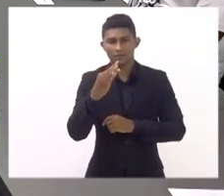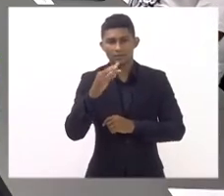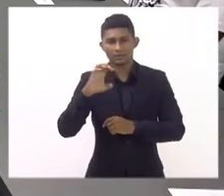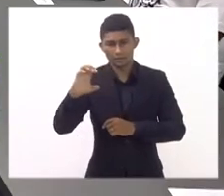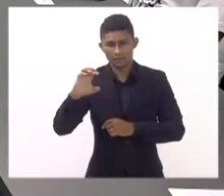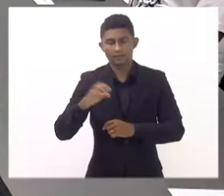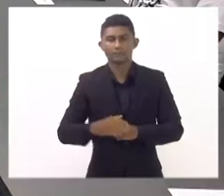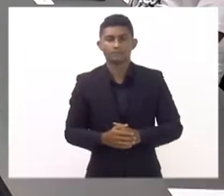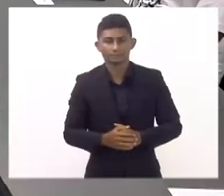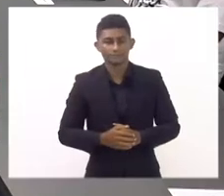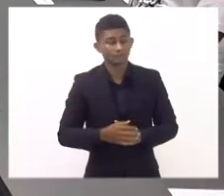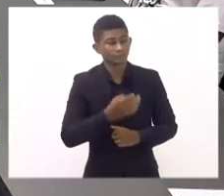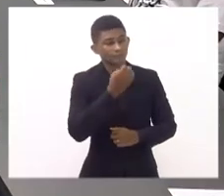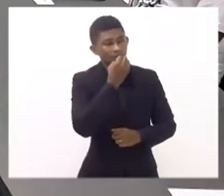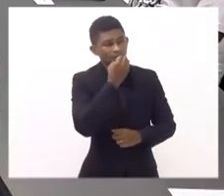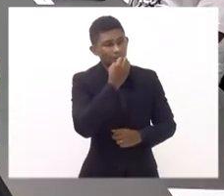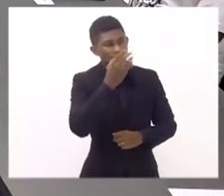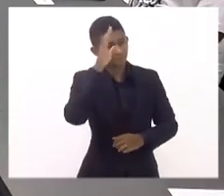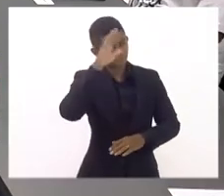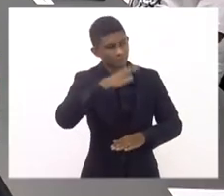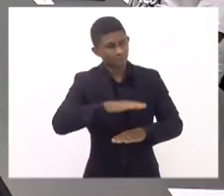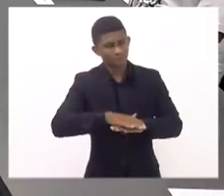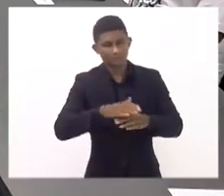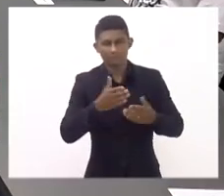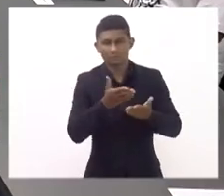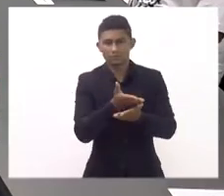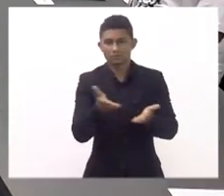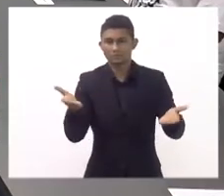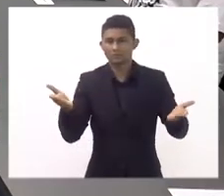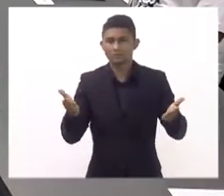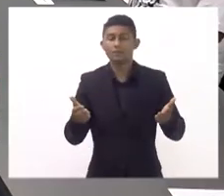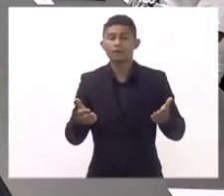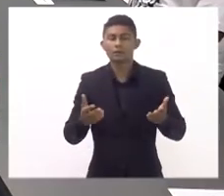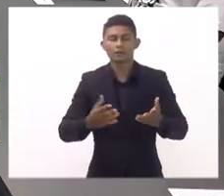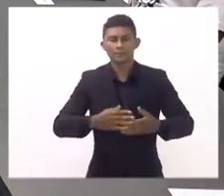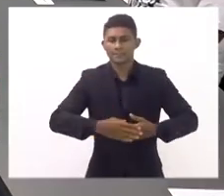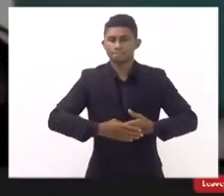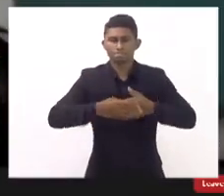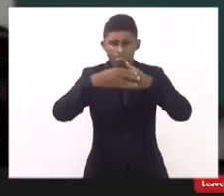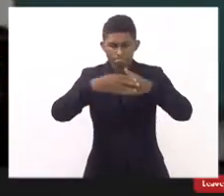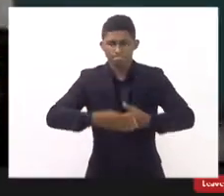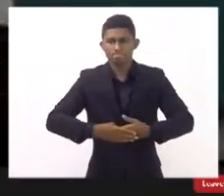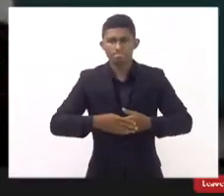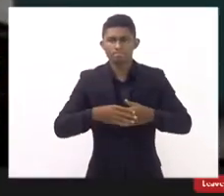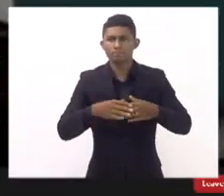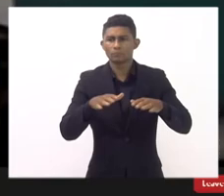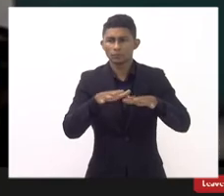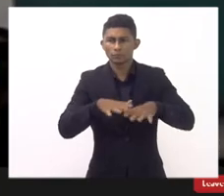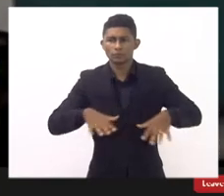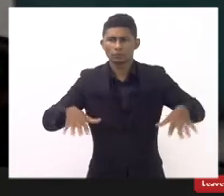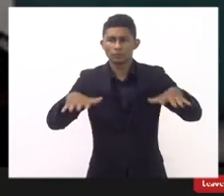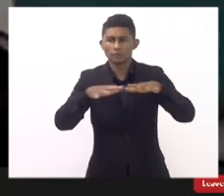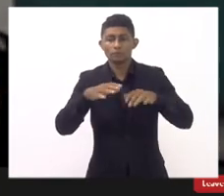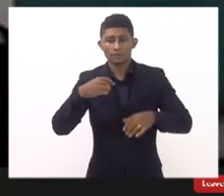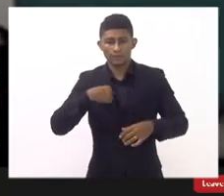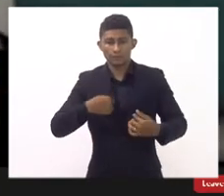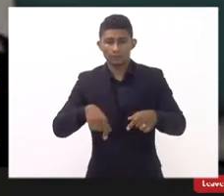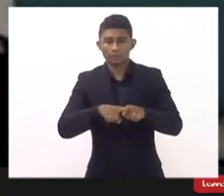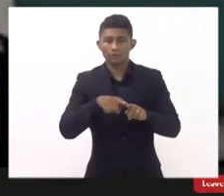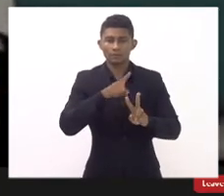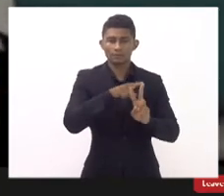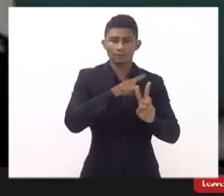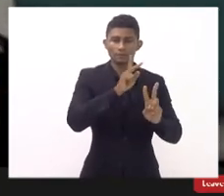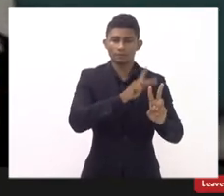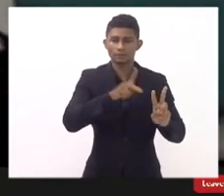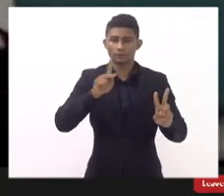Boa tarde a todos. Gostaria de cumprimentar os presentes, né? Eu sou, juntamente com a professora Cecília, que